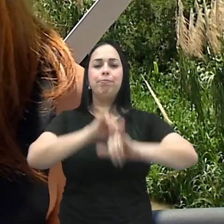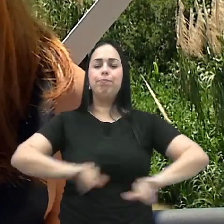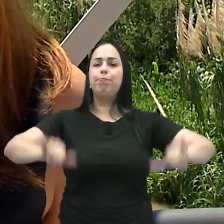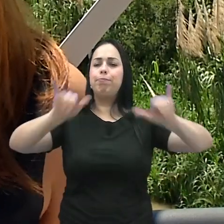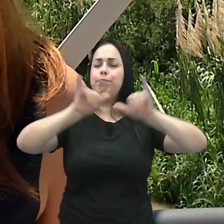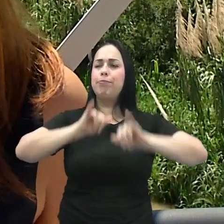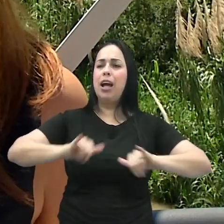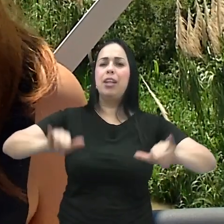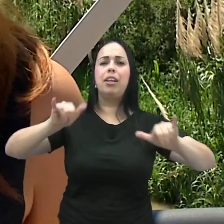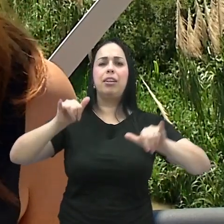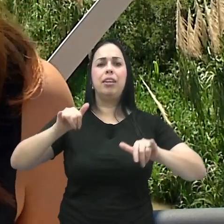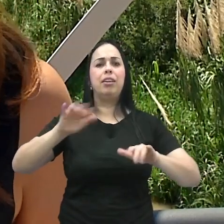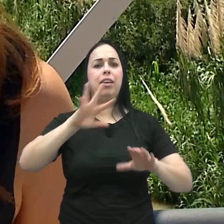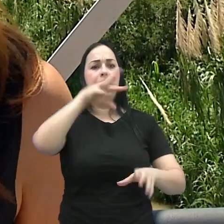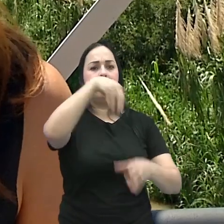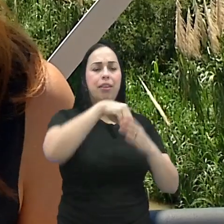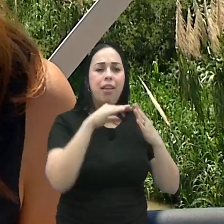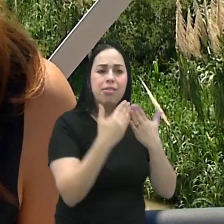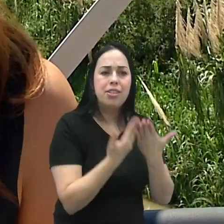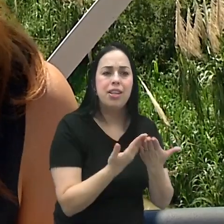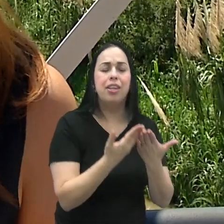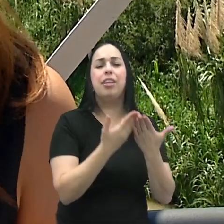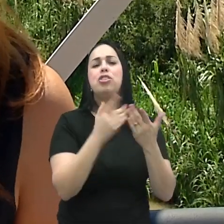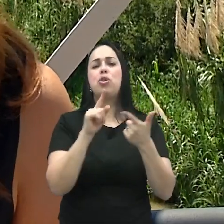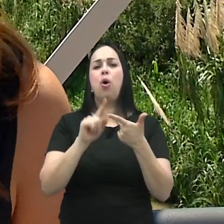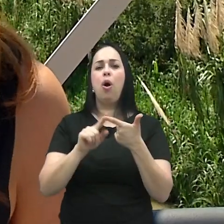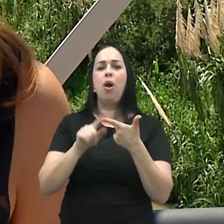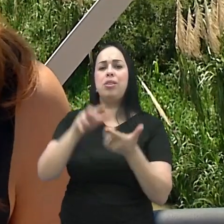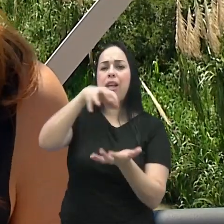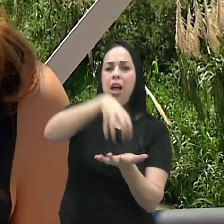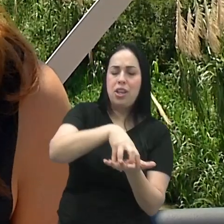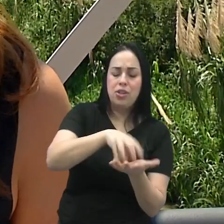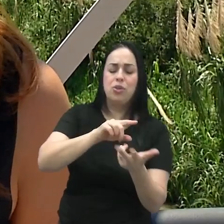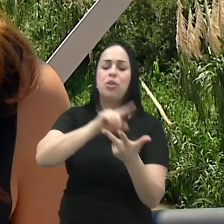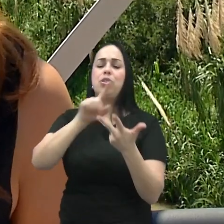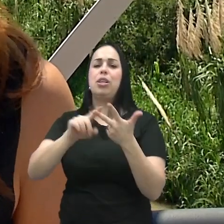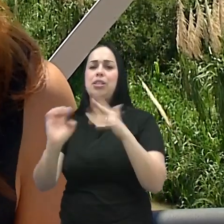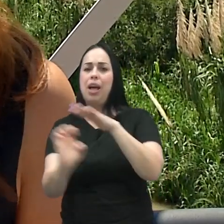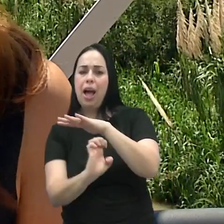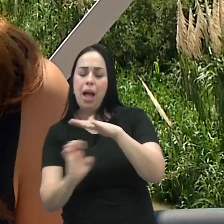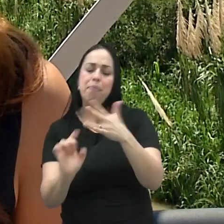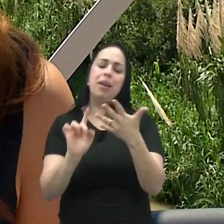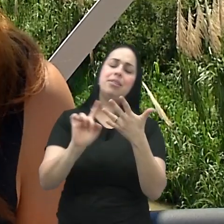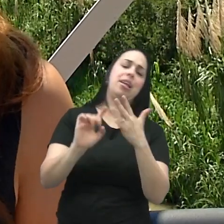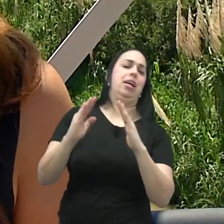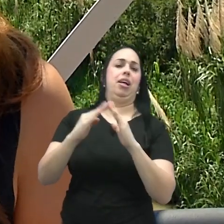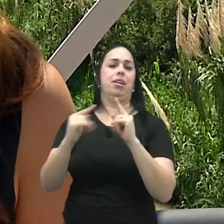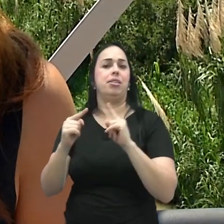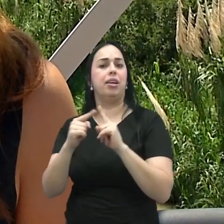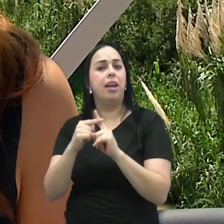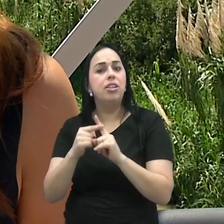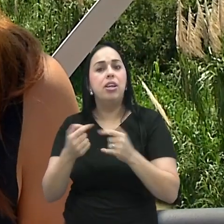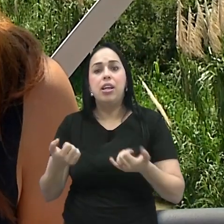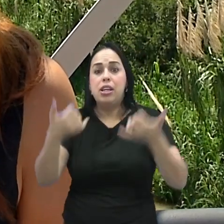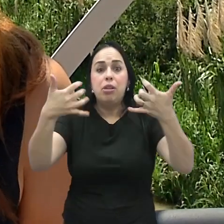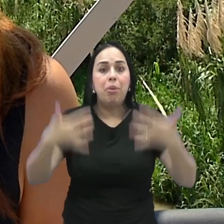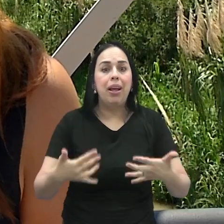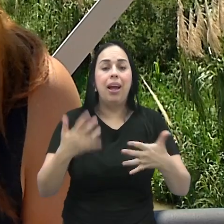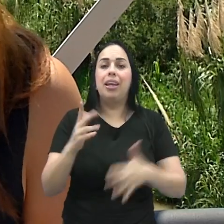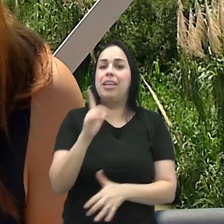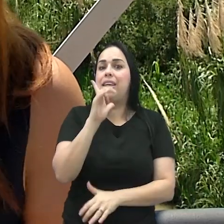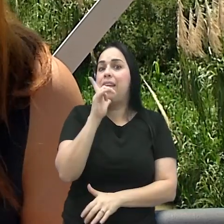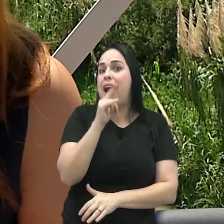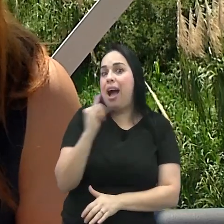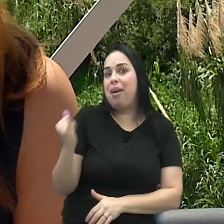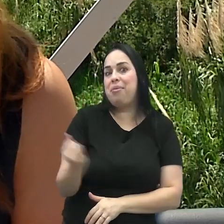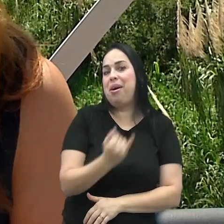pudesse fazer com que as igrejas, as comunidades, as ONGs, as empresas dialogassem sobre águas muito